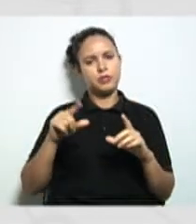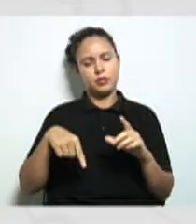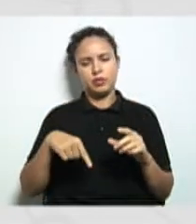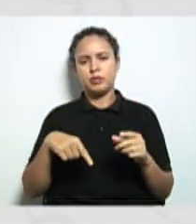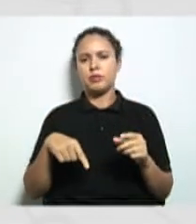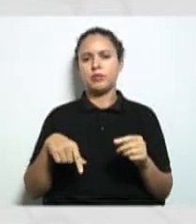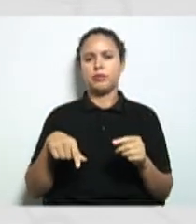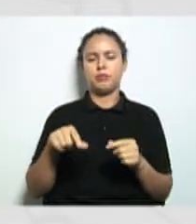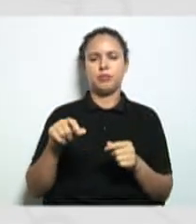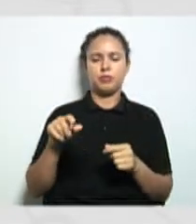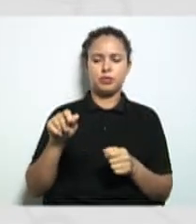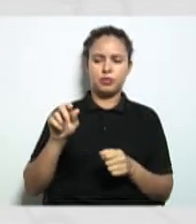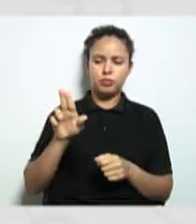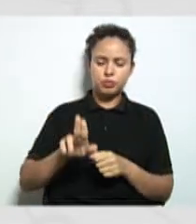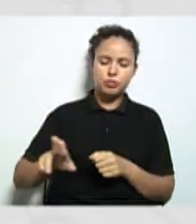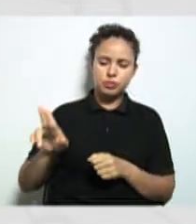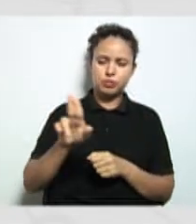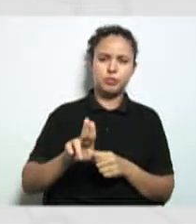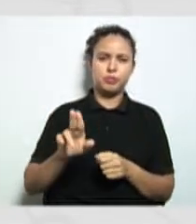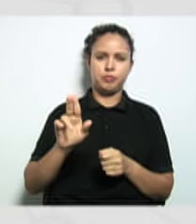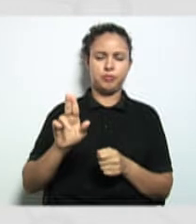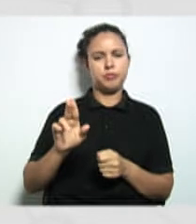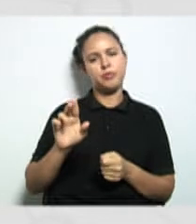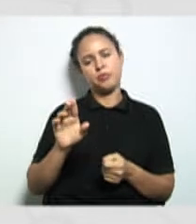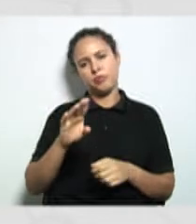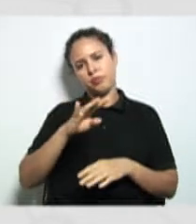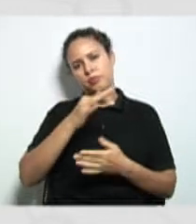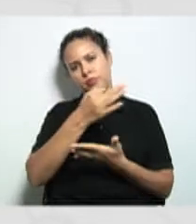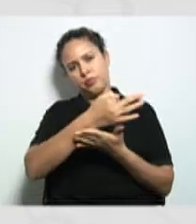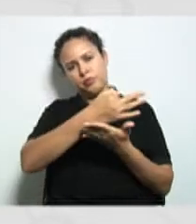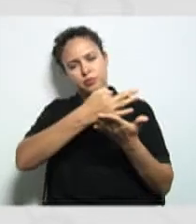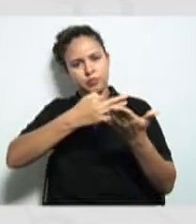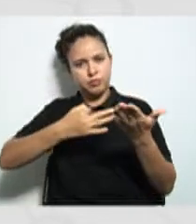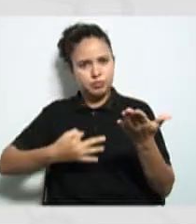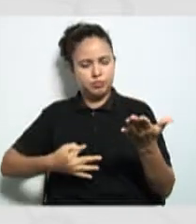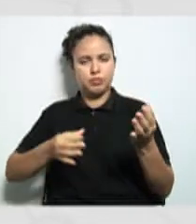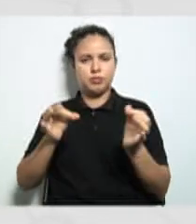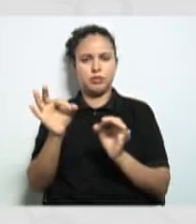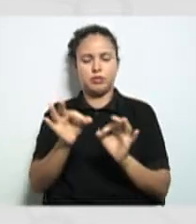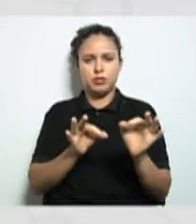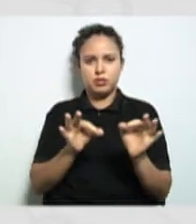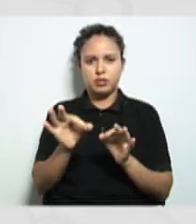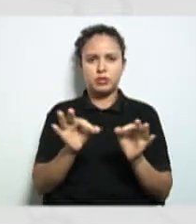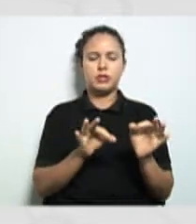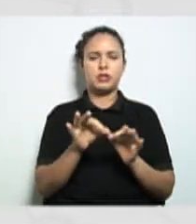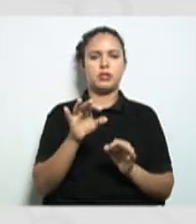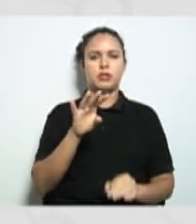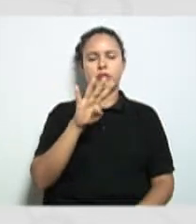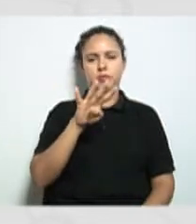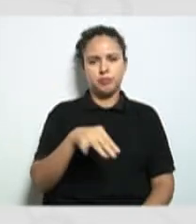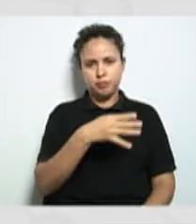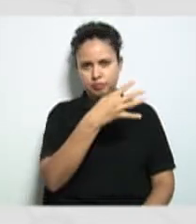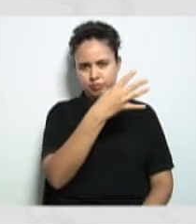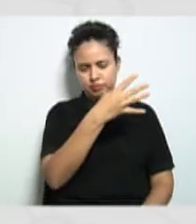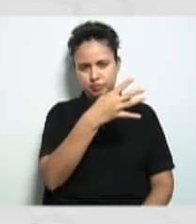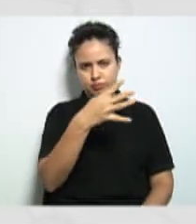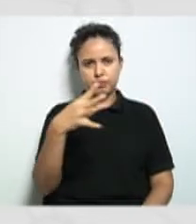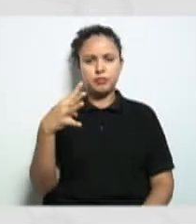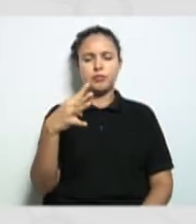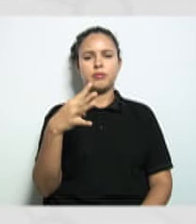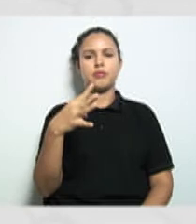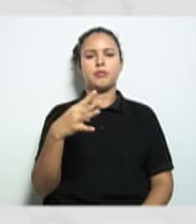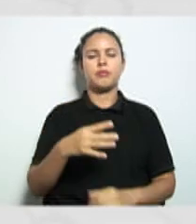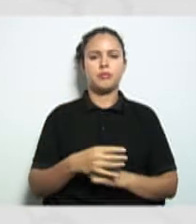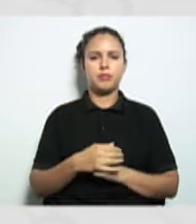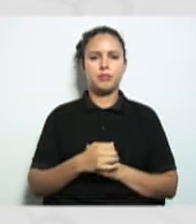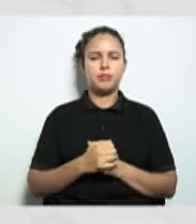aplicação do formulário, e aí esses dados foram organizados em gráficos, né? Os